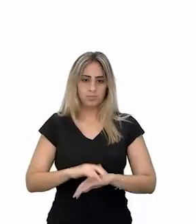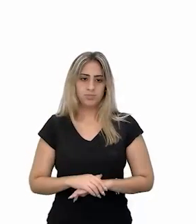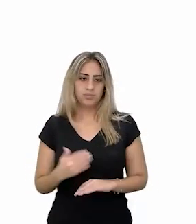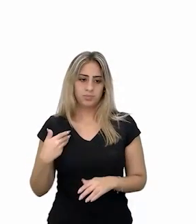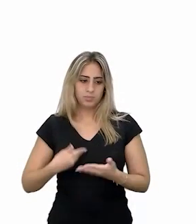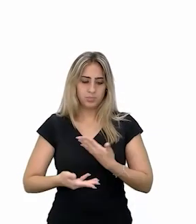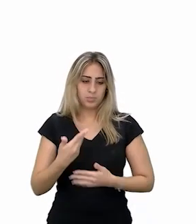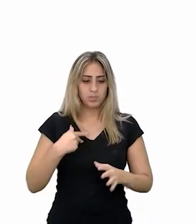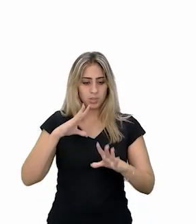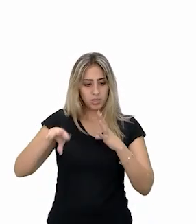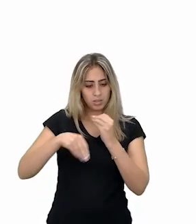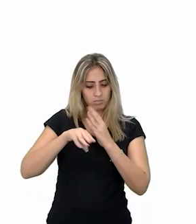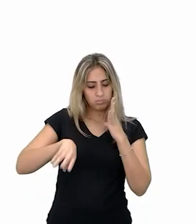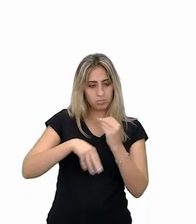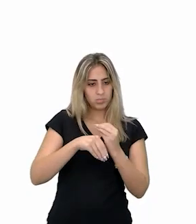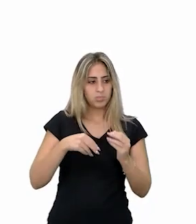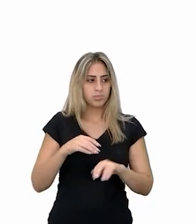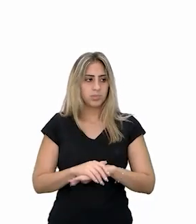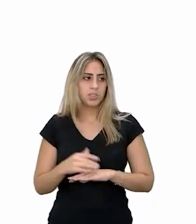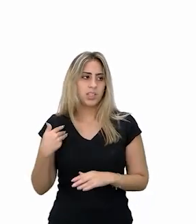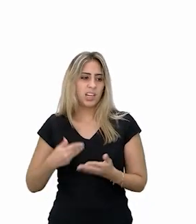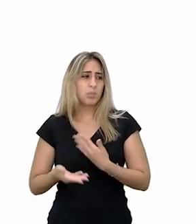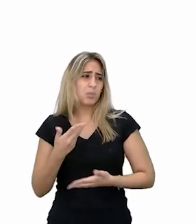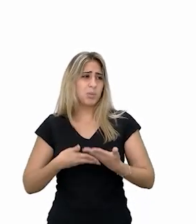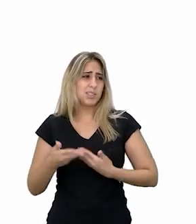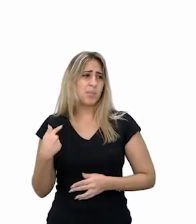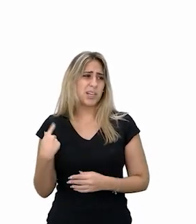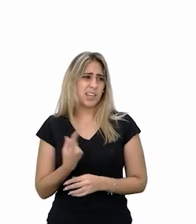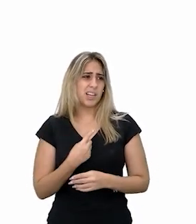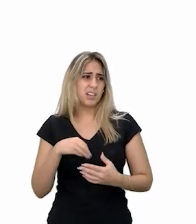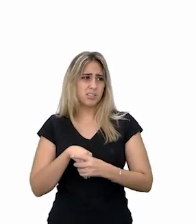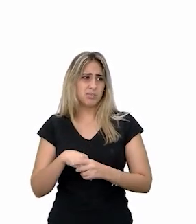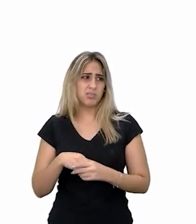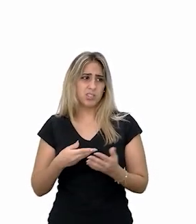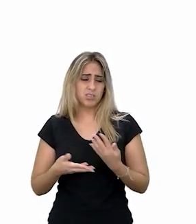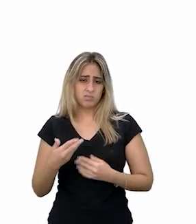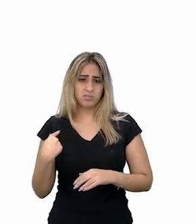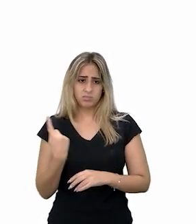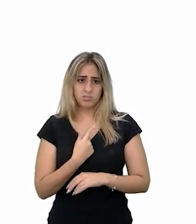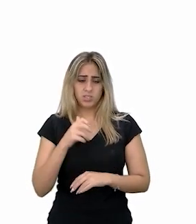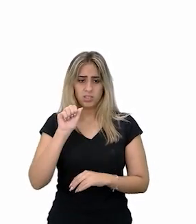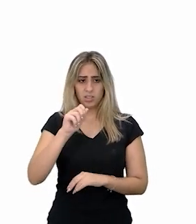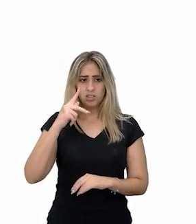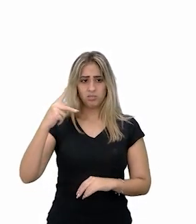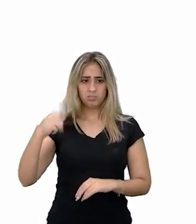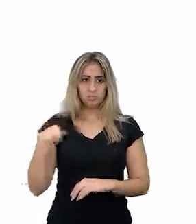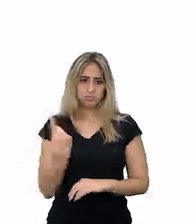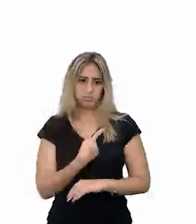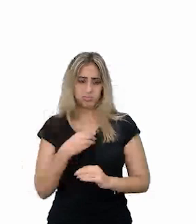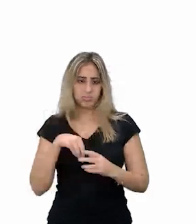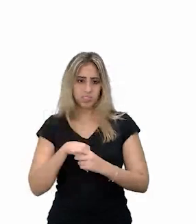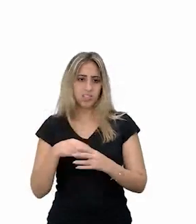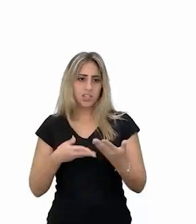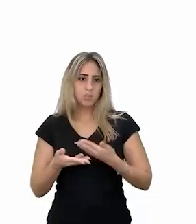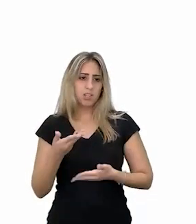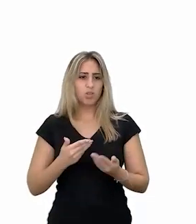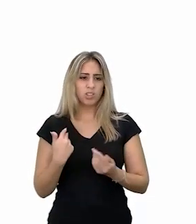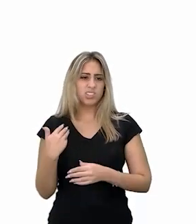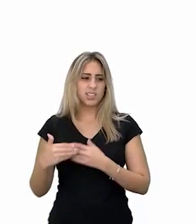né, de outros componentes curriculares, eu coloquei aqui, na primeira caixinha, a AP, primeiro bimestre de